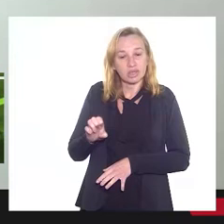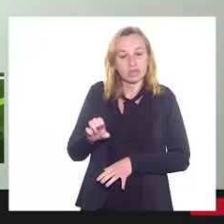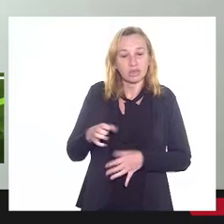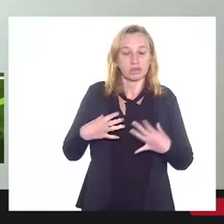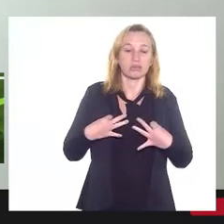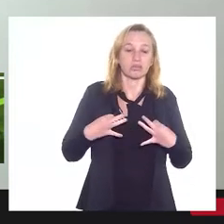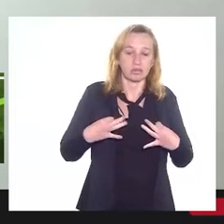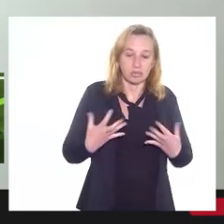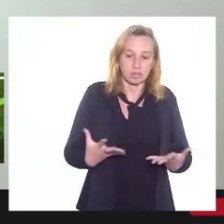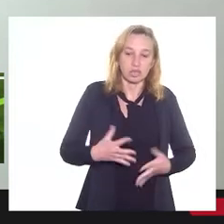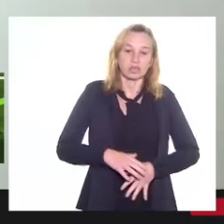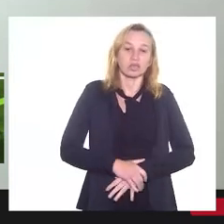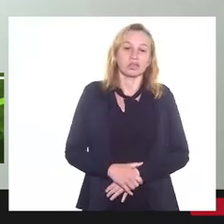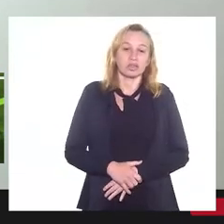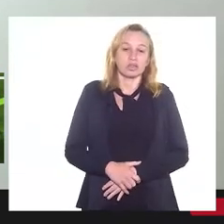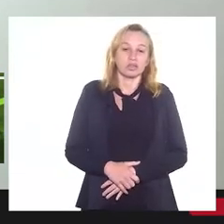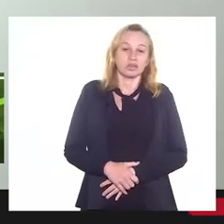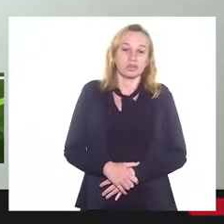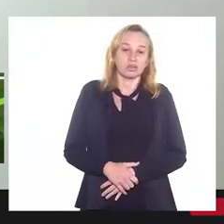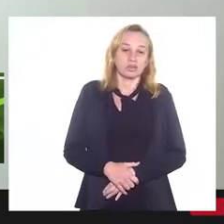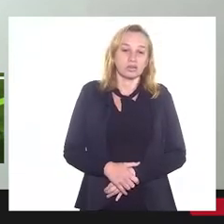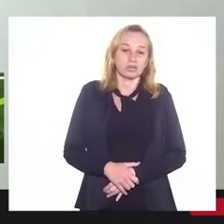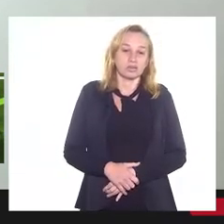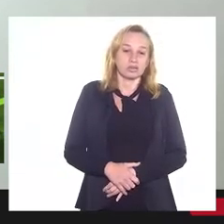à disposição é